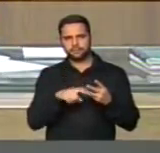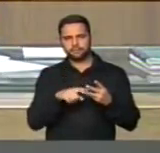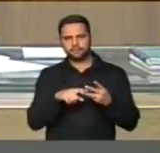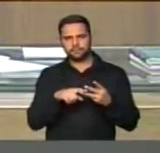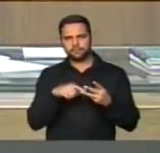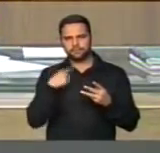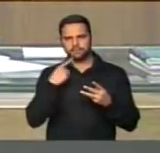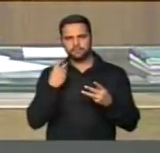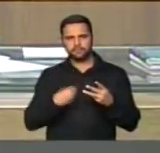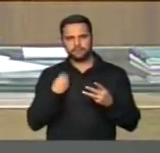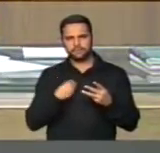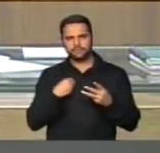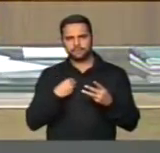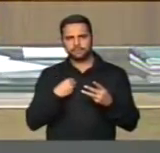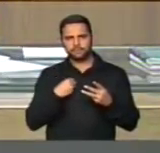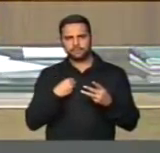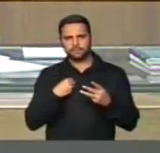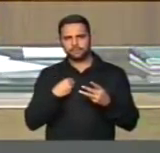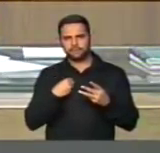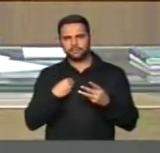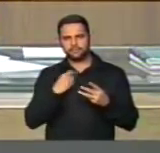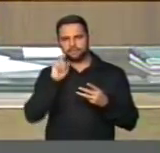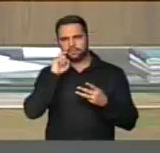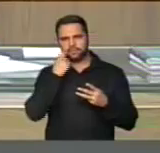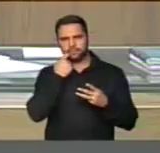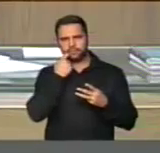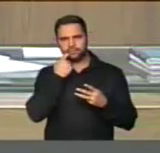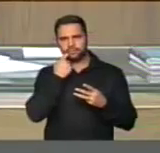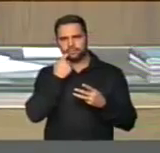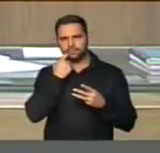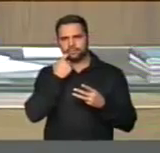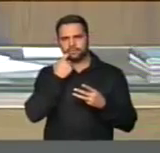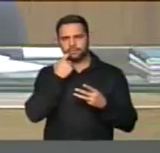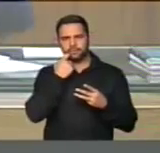deputados que estavam, nosso deputado de Sergipe, também nosso